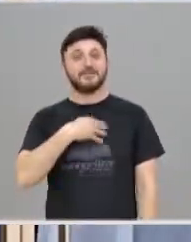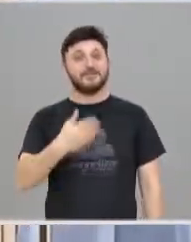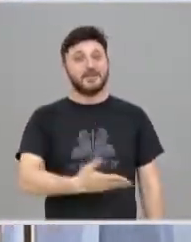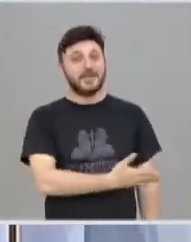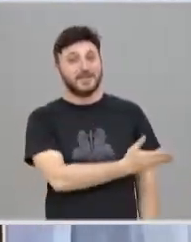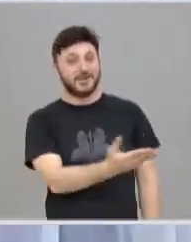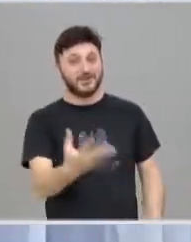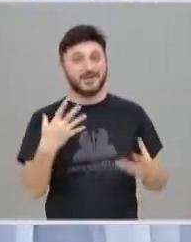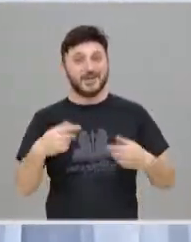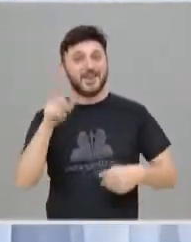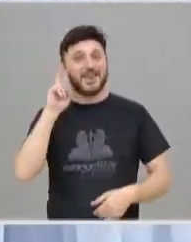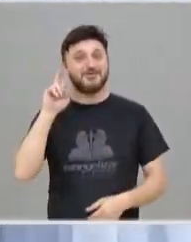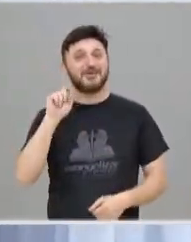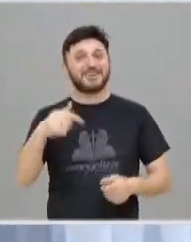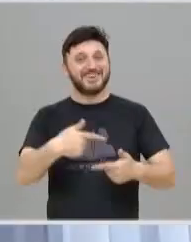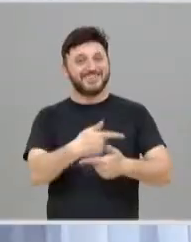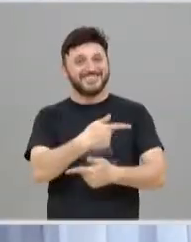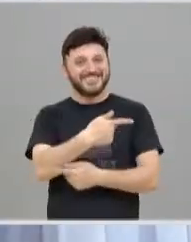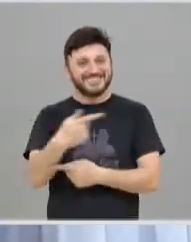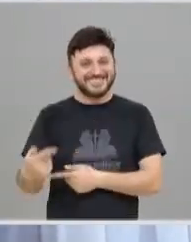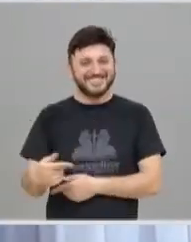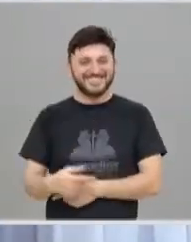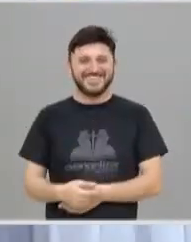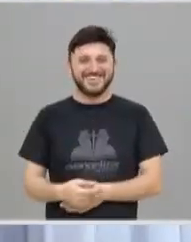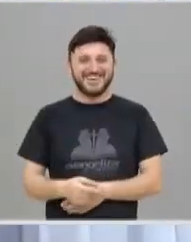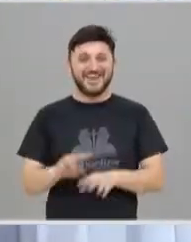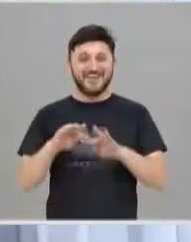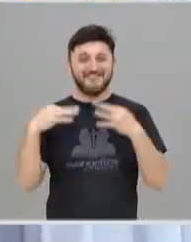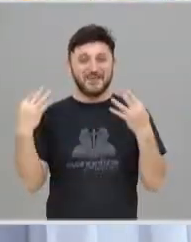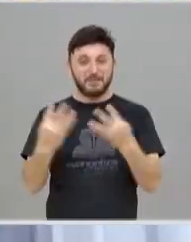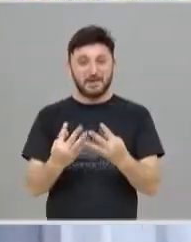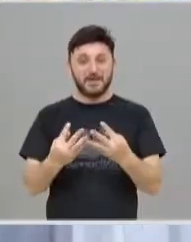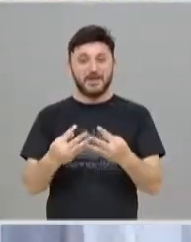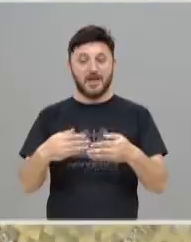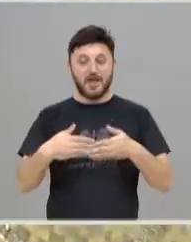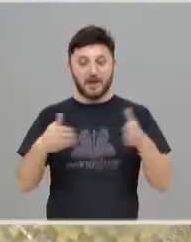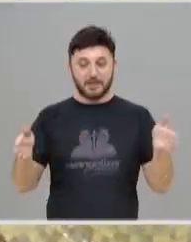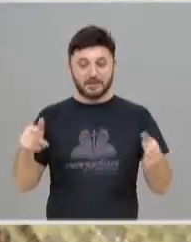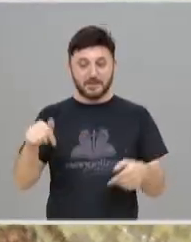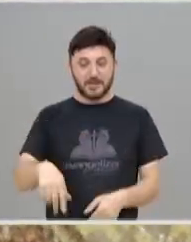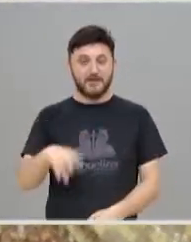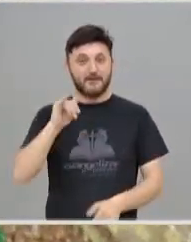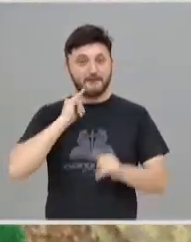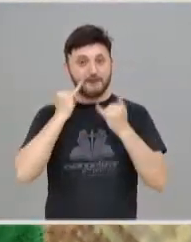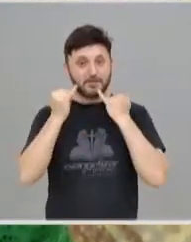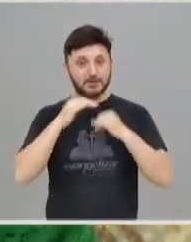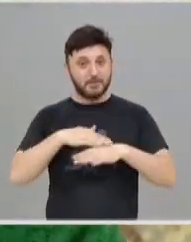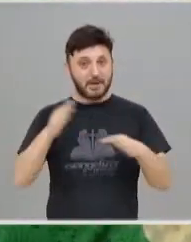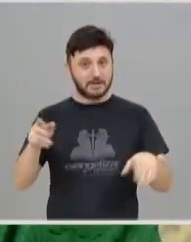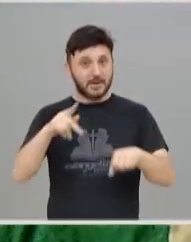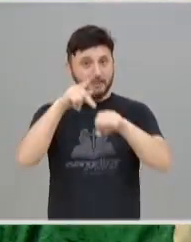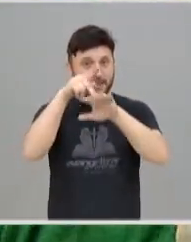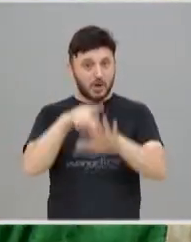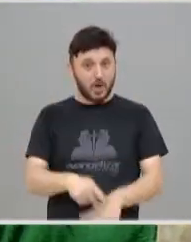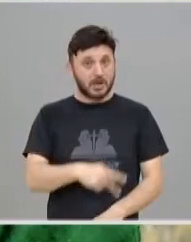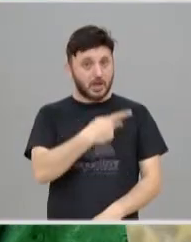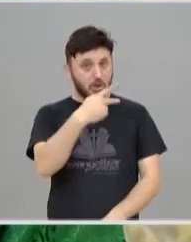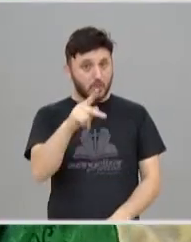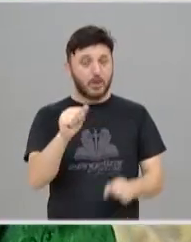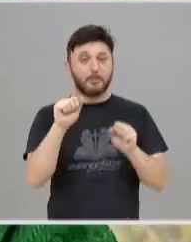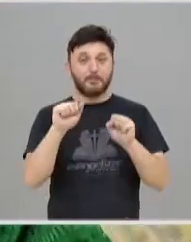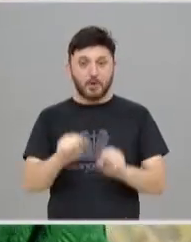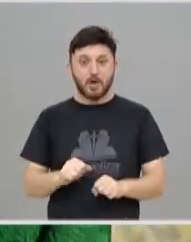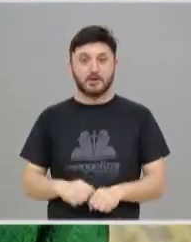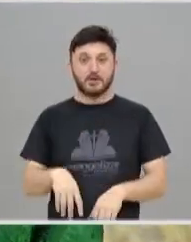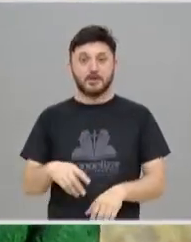Semana Nacional da Família. Procure saber na sua diocese, na sua paróquia, mais informação. Para você saber como vai ser aqui no santuário,